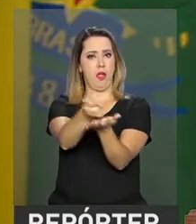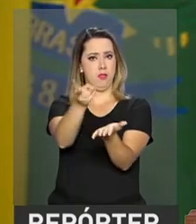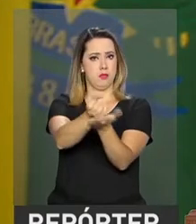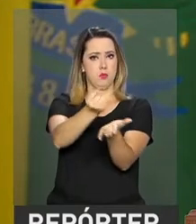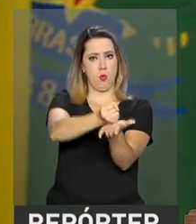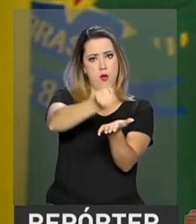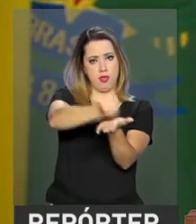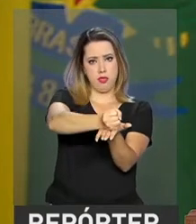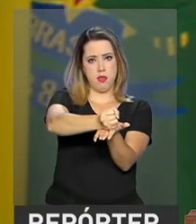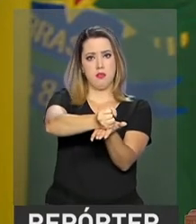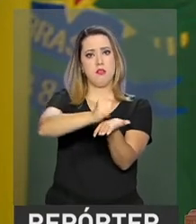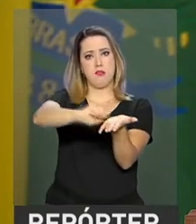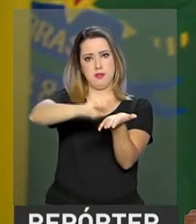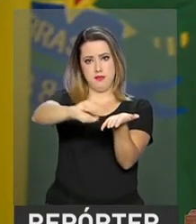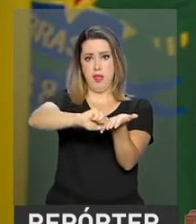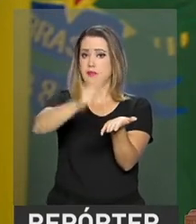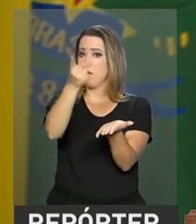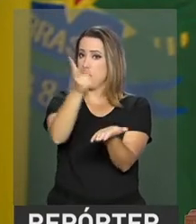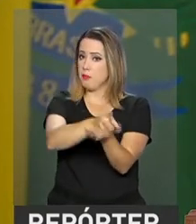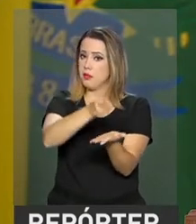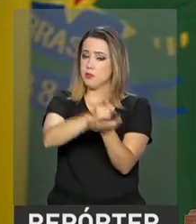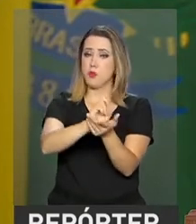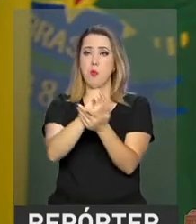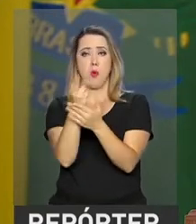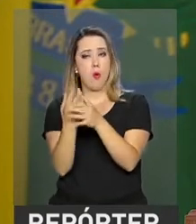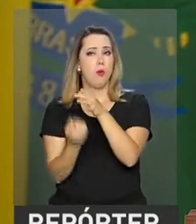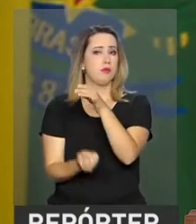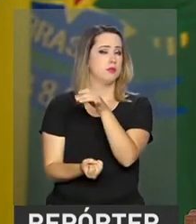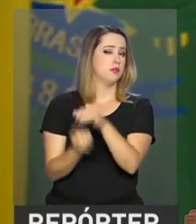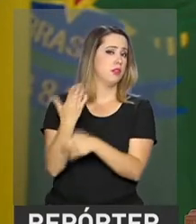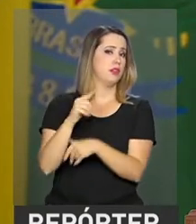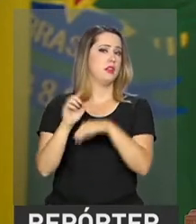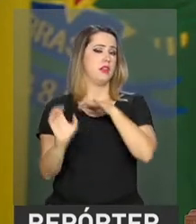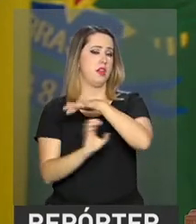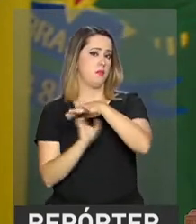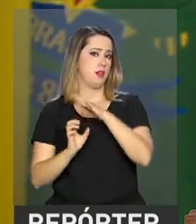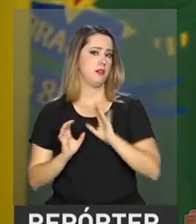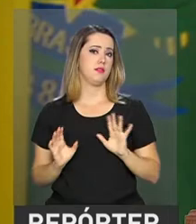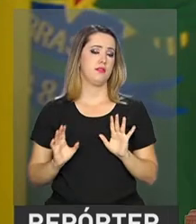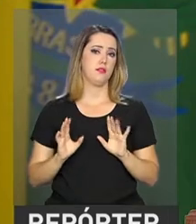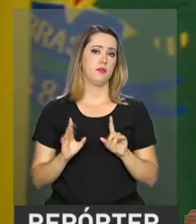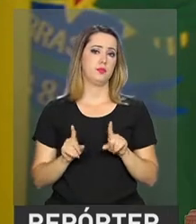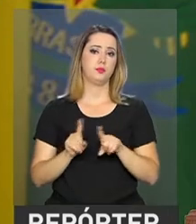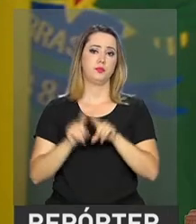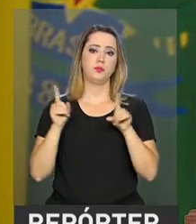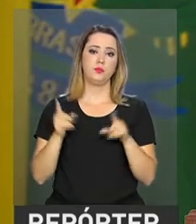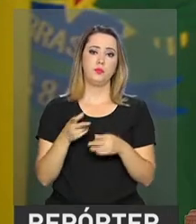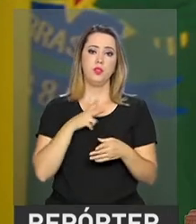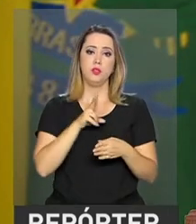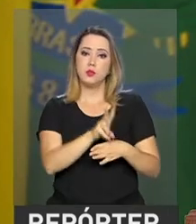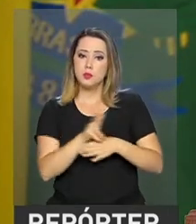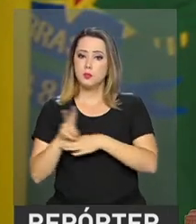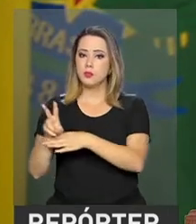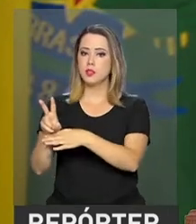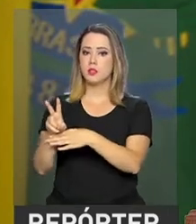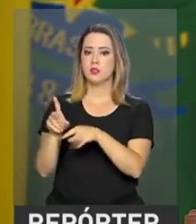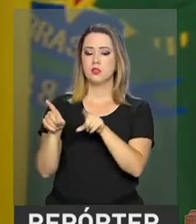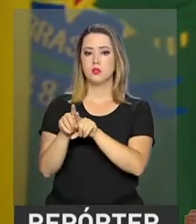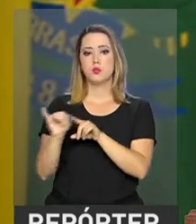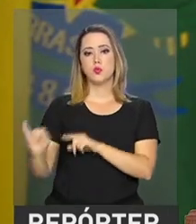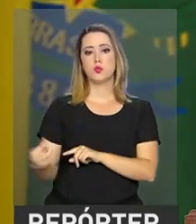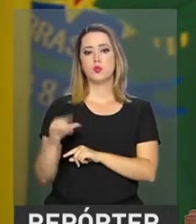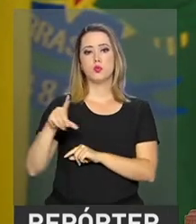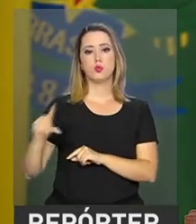assinada, ou seja, montar um pequeno estabelecimento com microcrédito, com